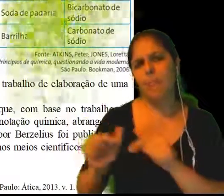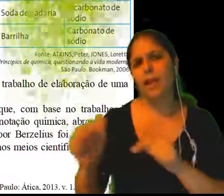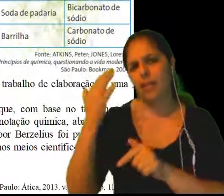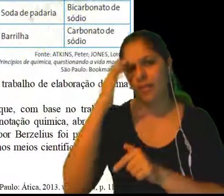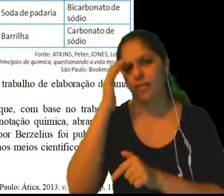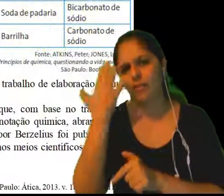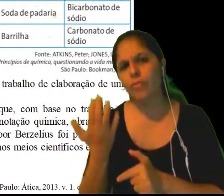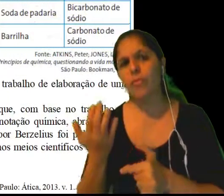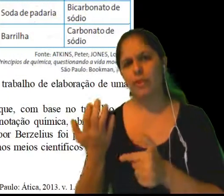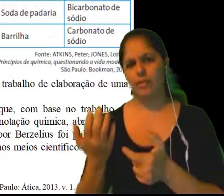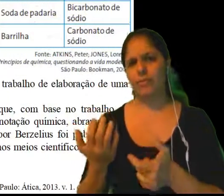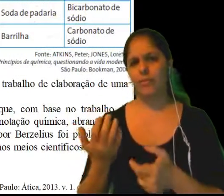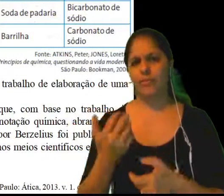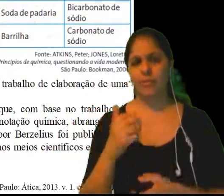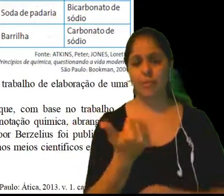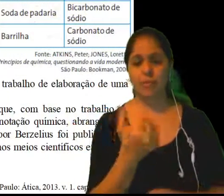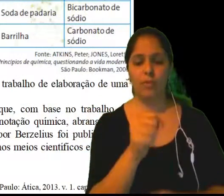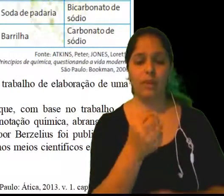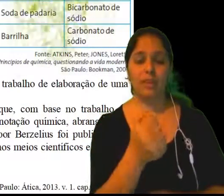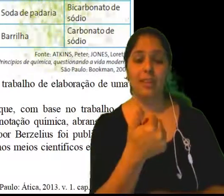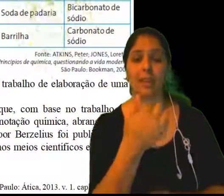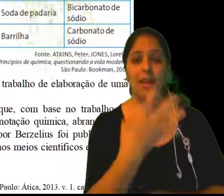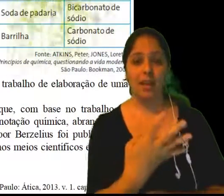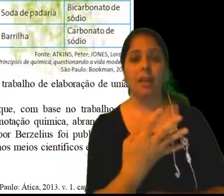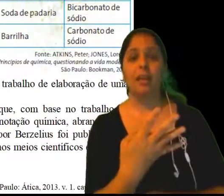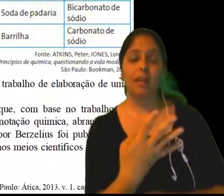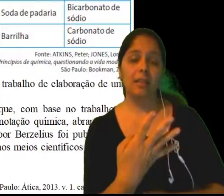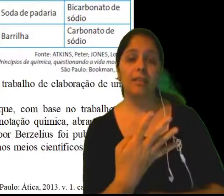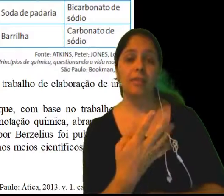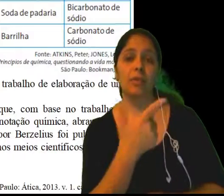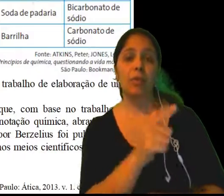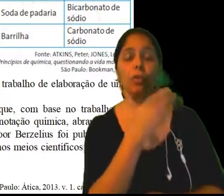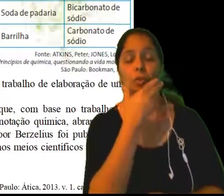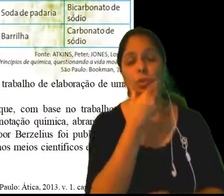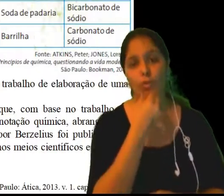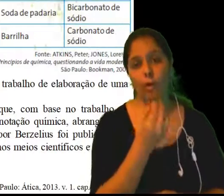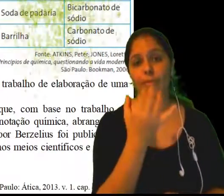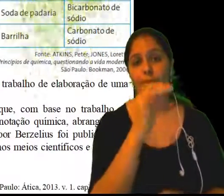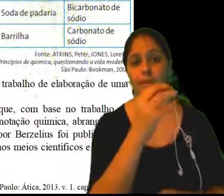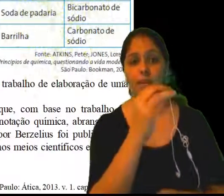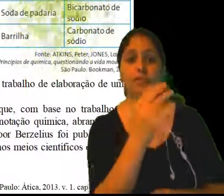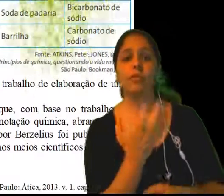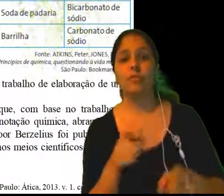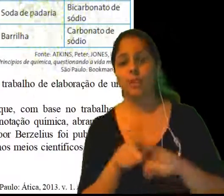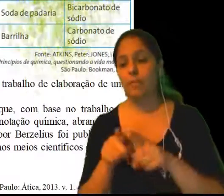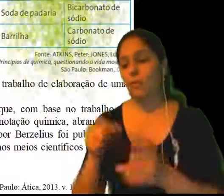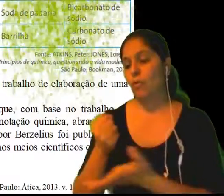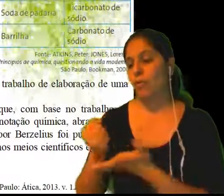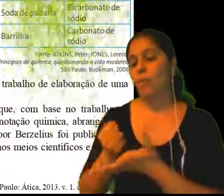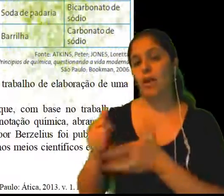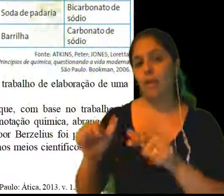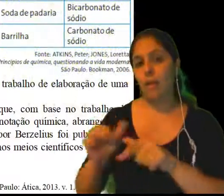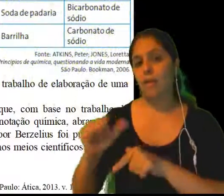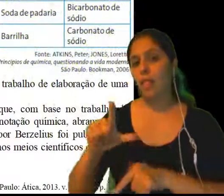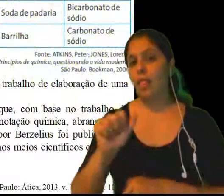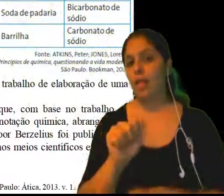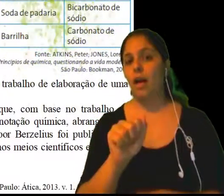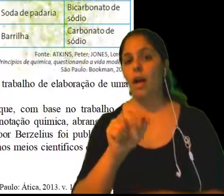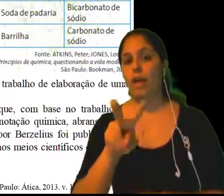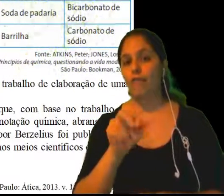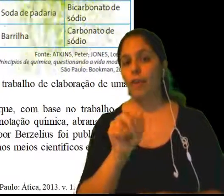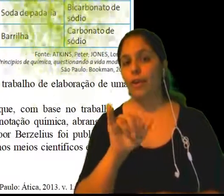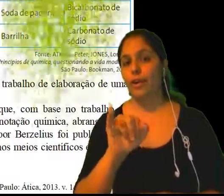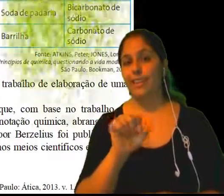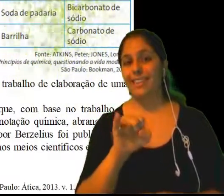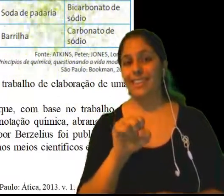dessa nomenclatura. E em 1814, Berzelius, com base no trabalho de Lavoisier,